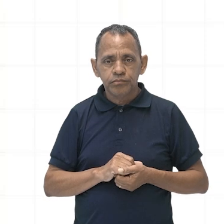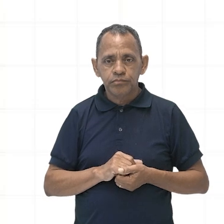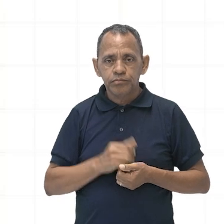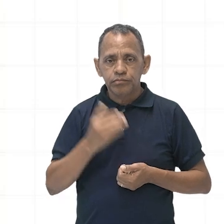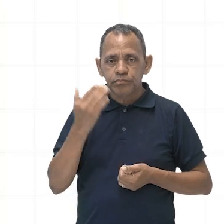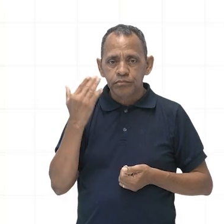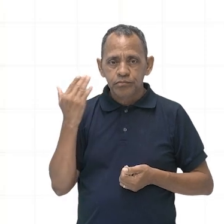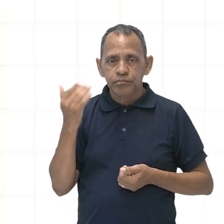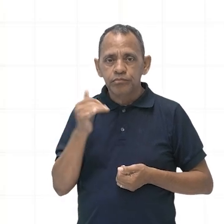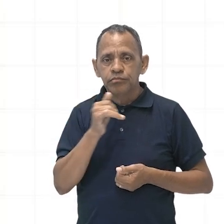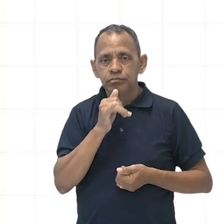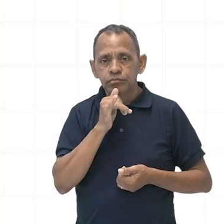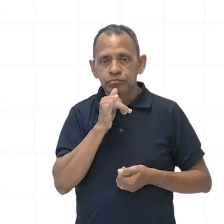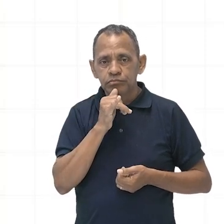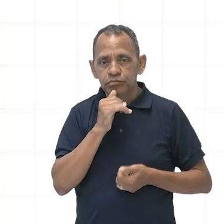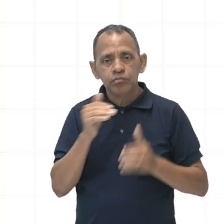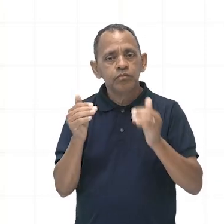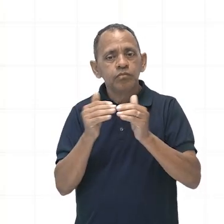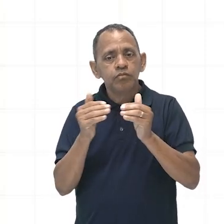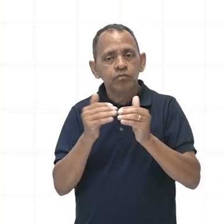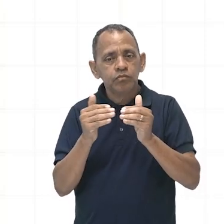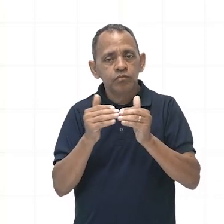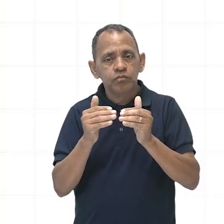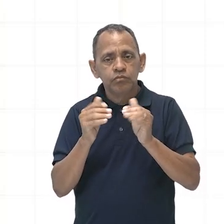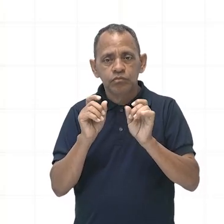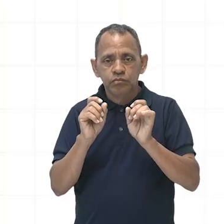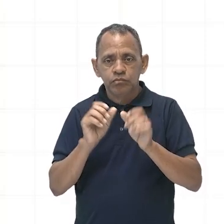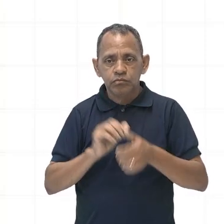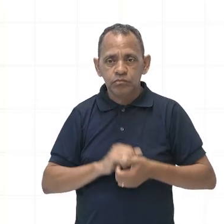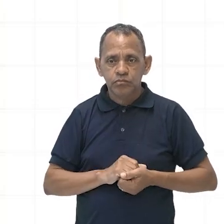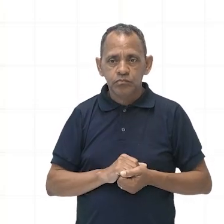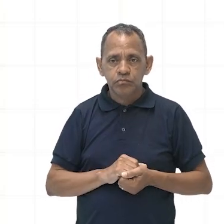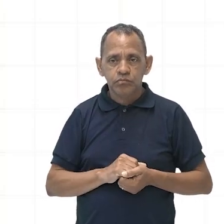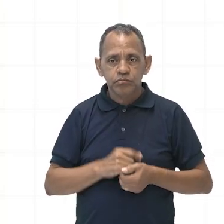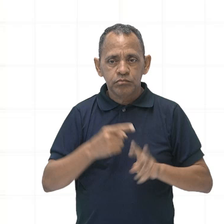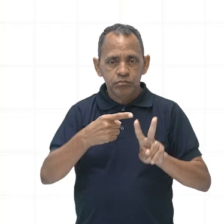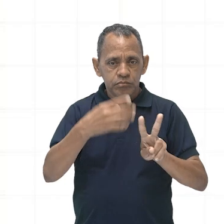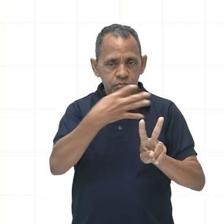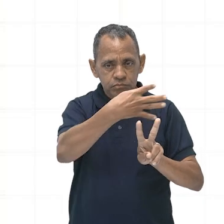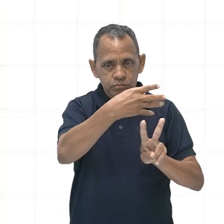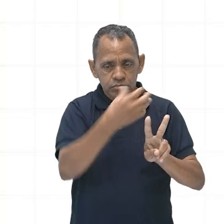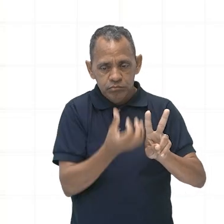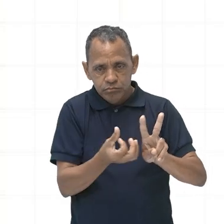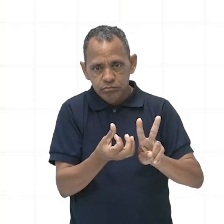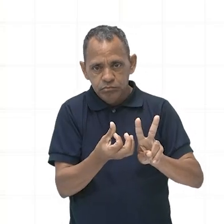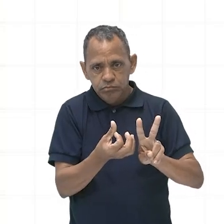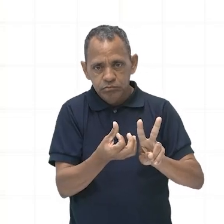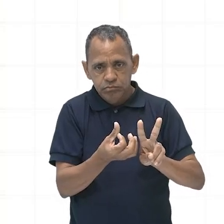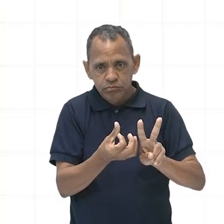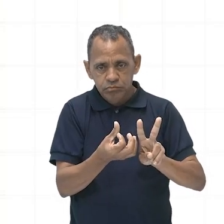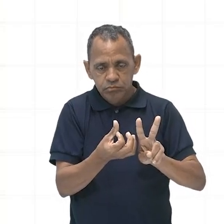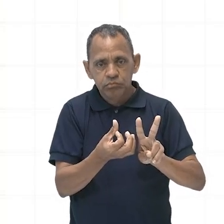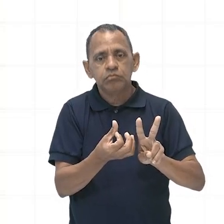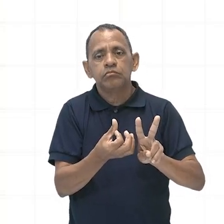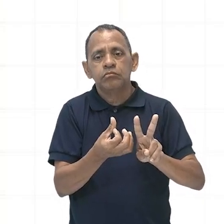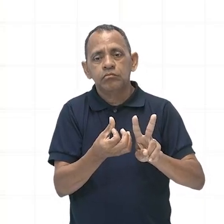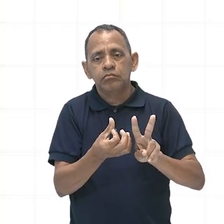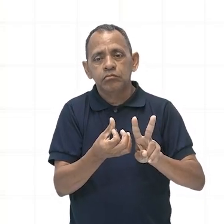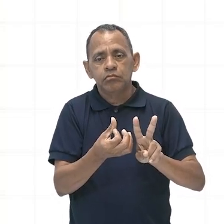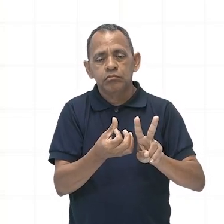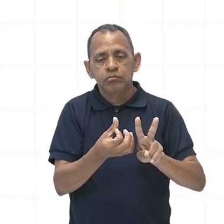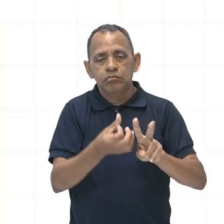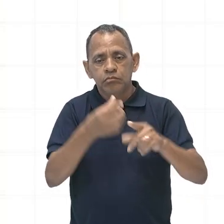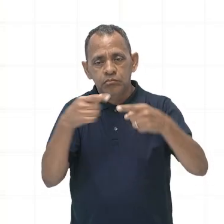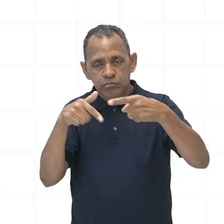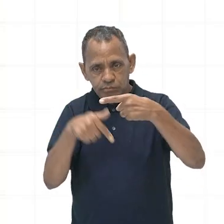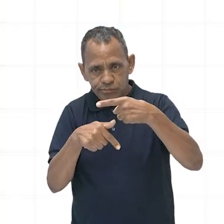Ó, vocês concordam comigo que raiz quarta de 6 sobre 7, eu posso escrever